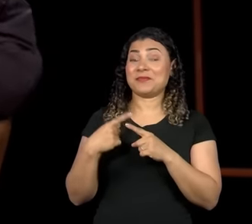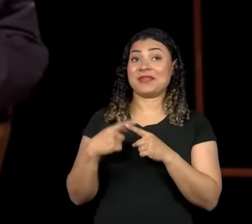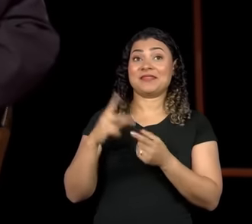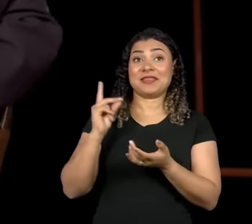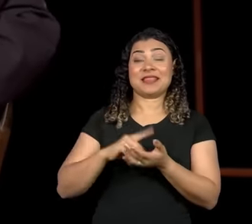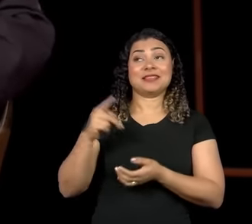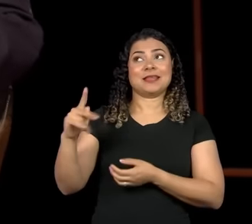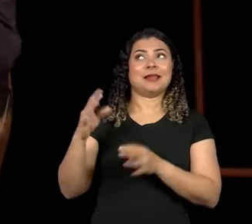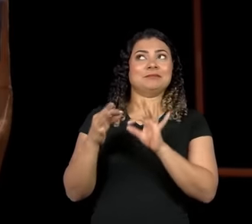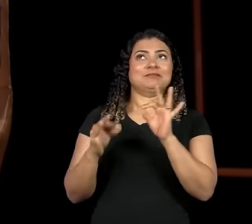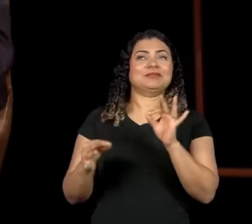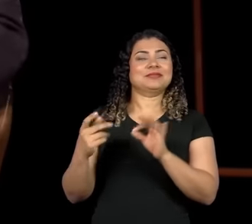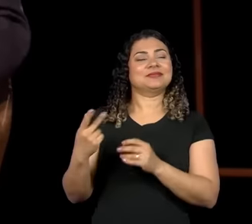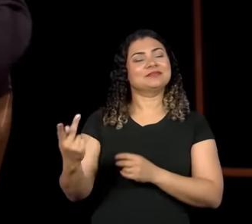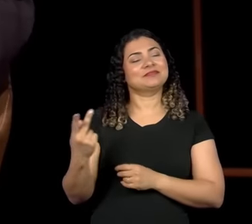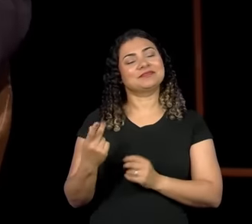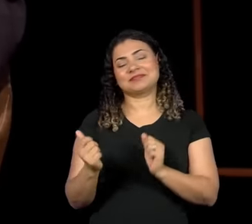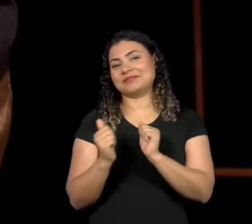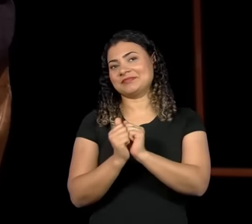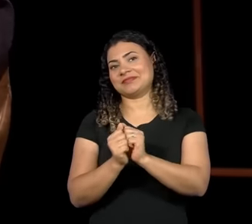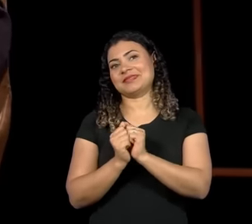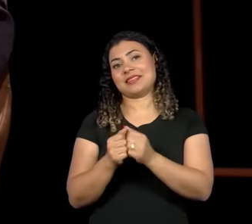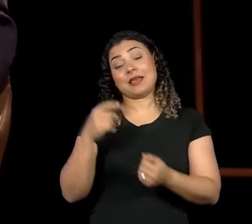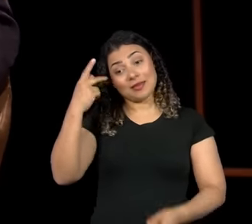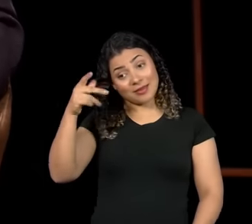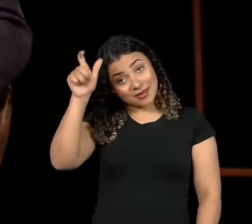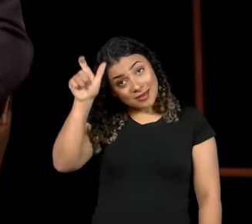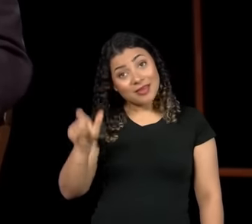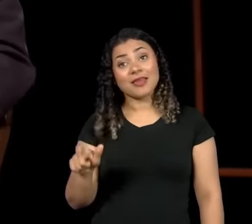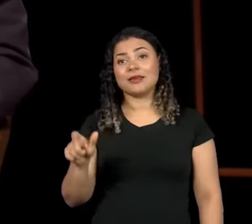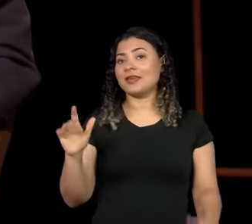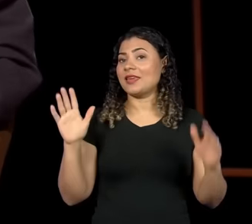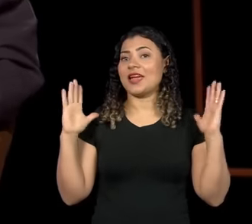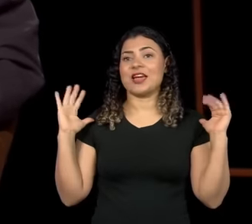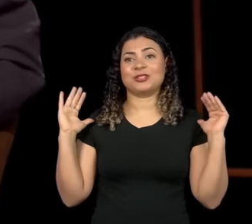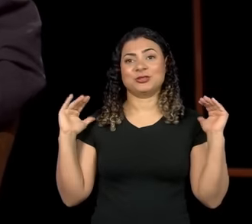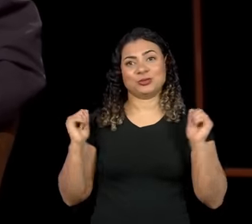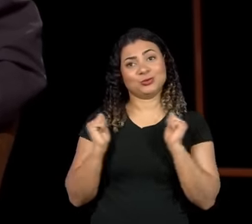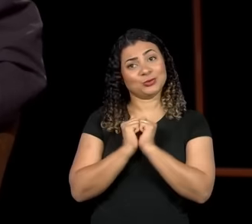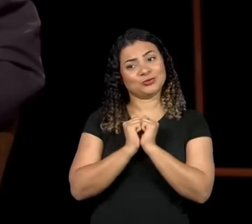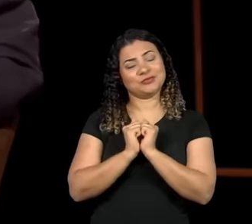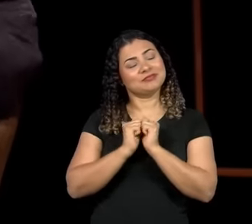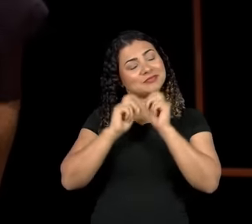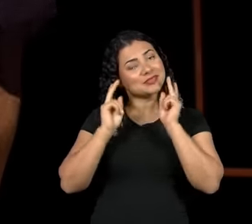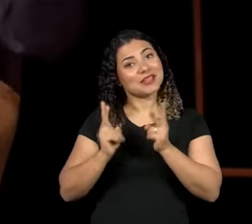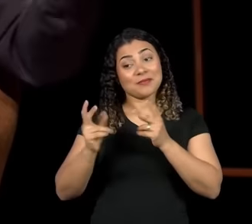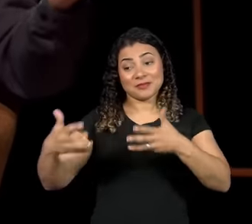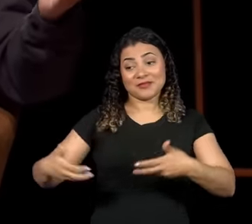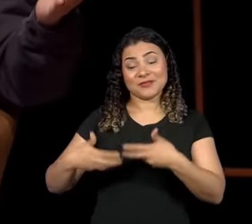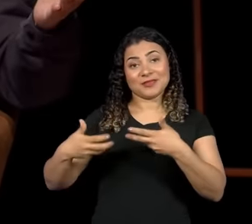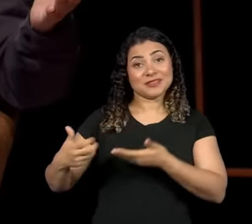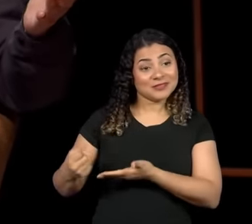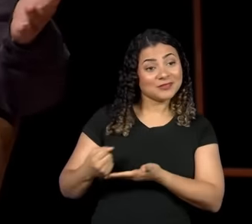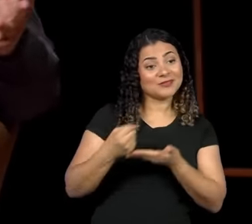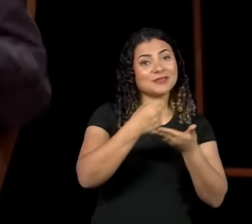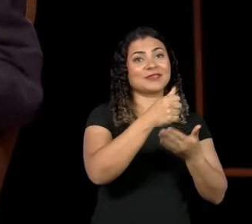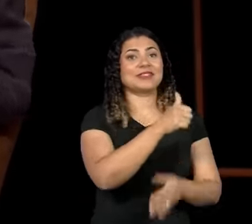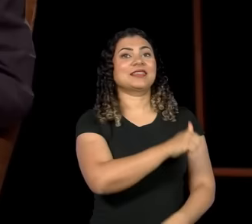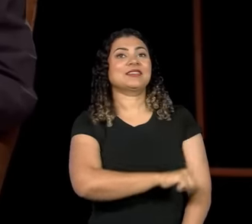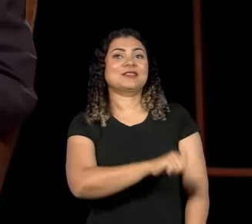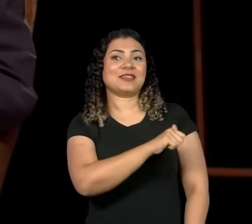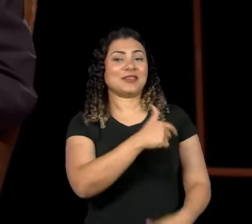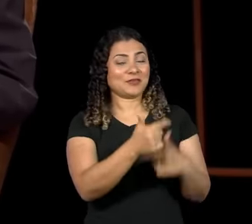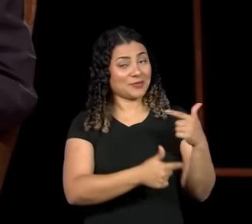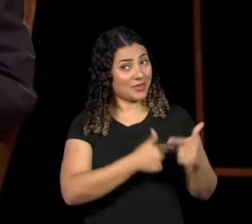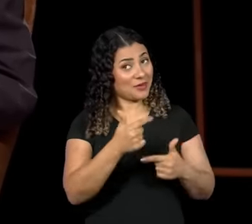programas falando. Mas ele foi, assim, o anjo bom que me levou para o Rio de Janeiro a